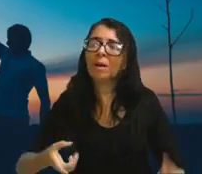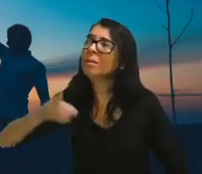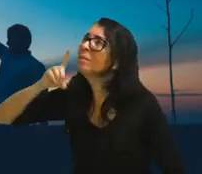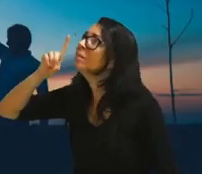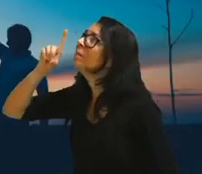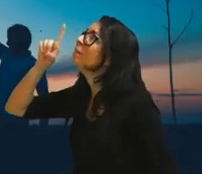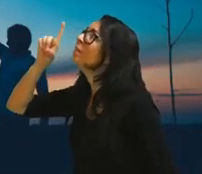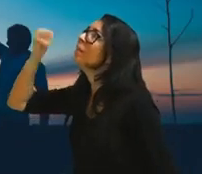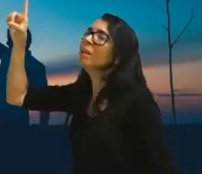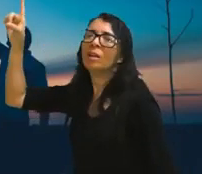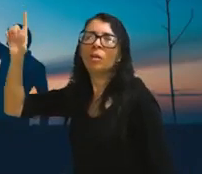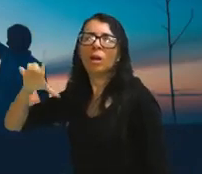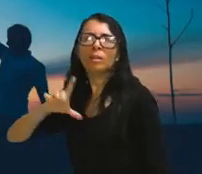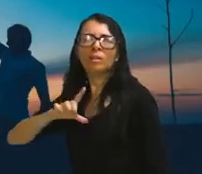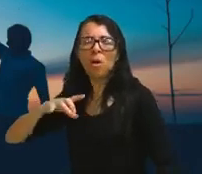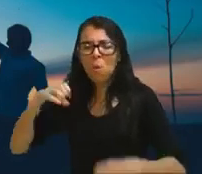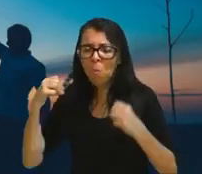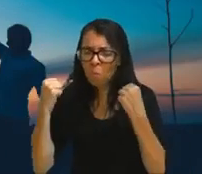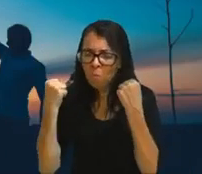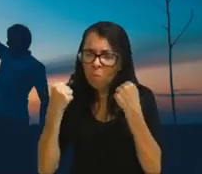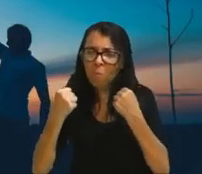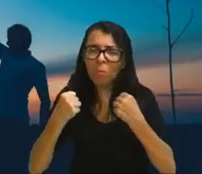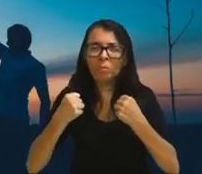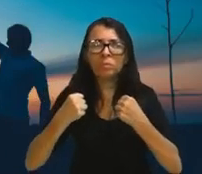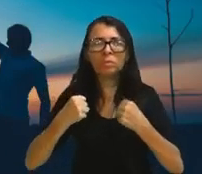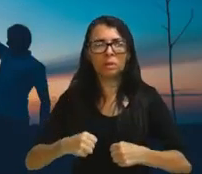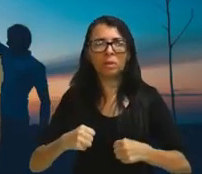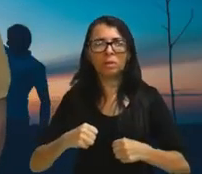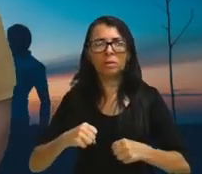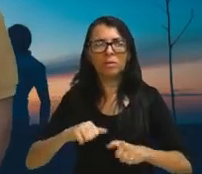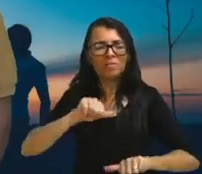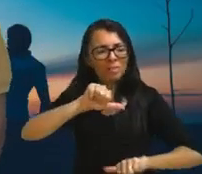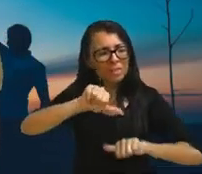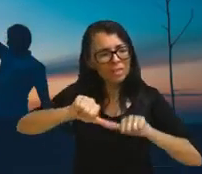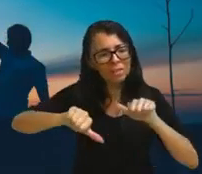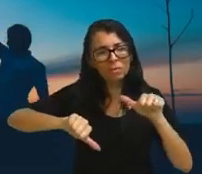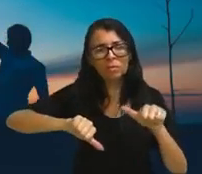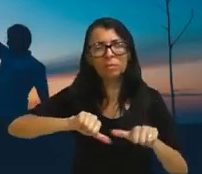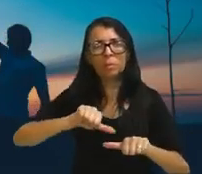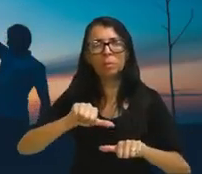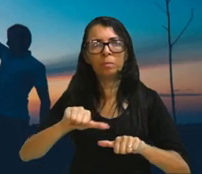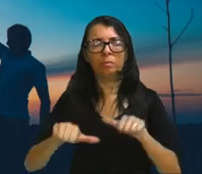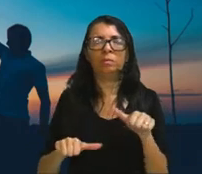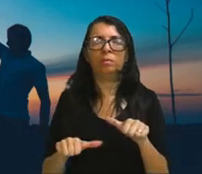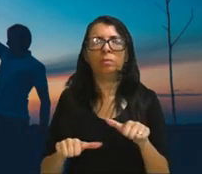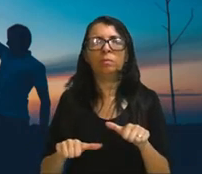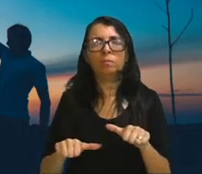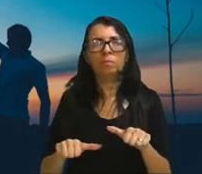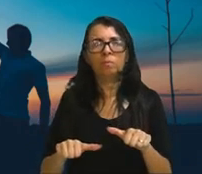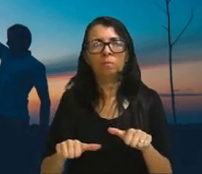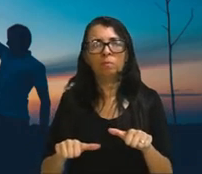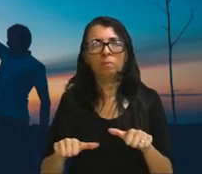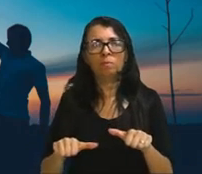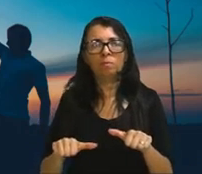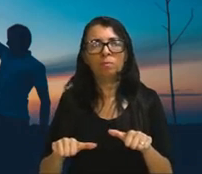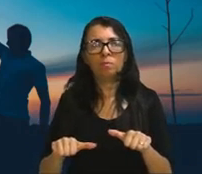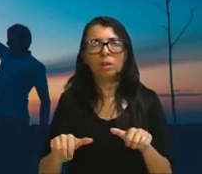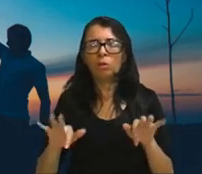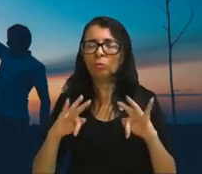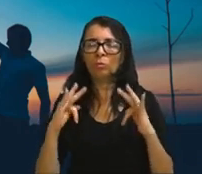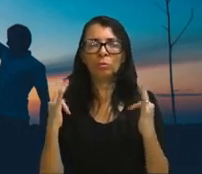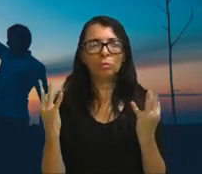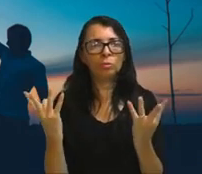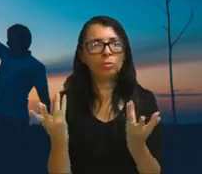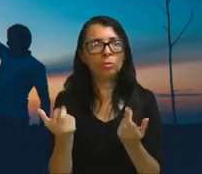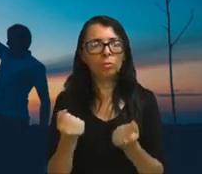para que o meu lar seja um lar de amor, para que então possa enxergar de uma forma diferente, não